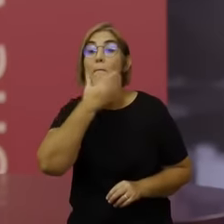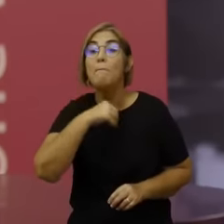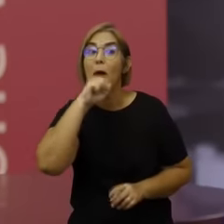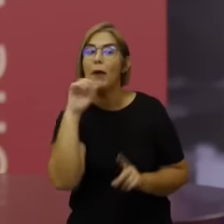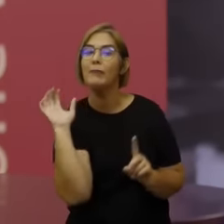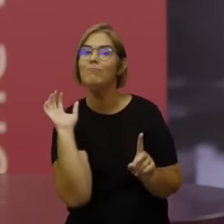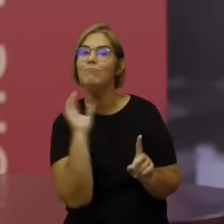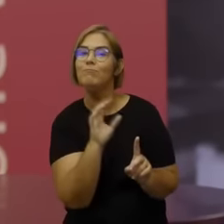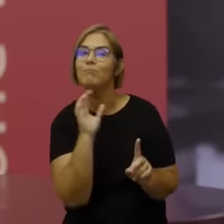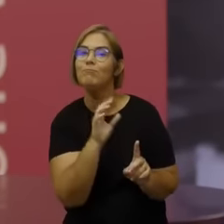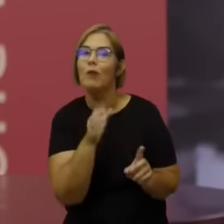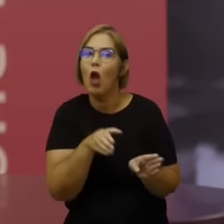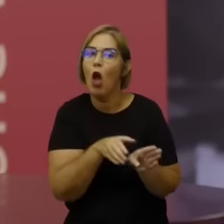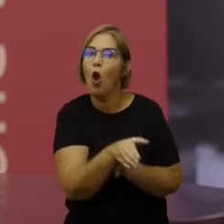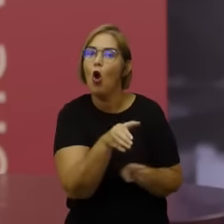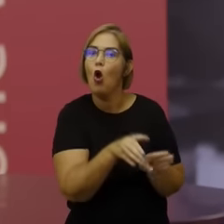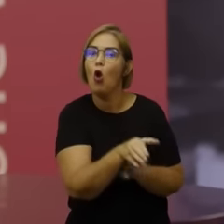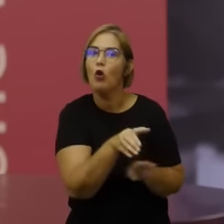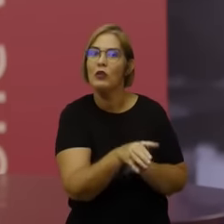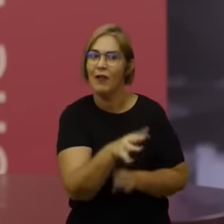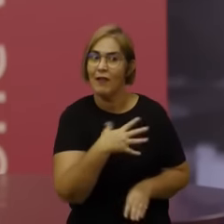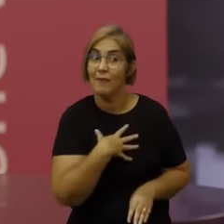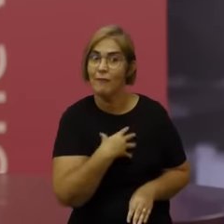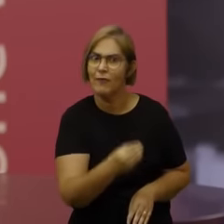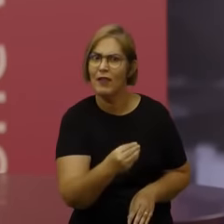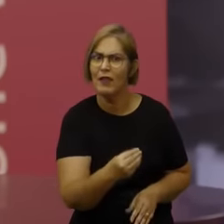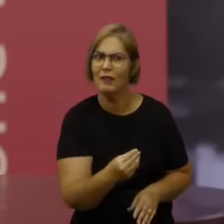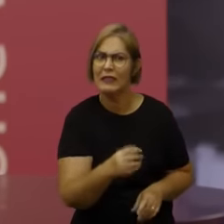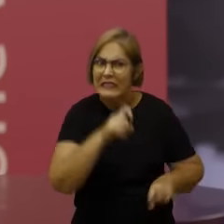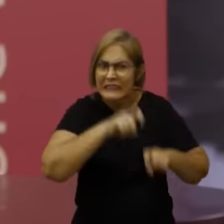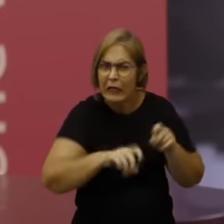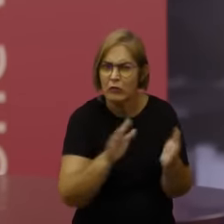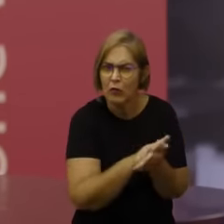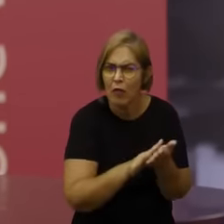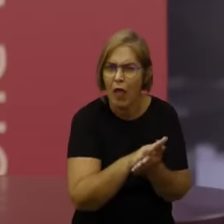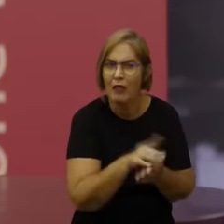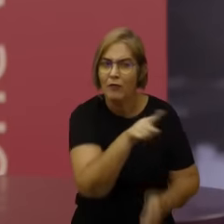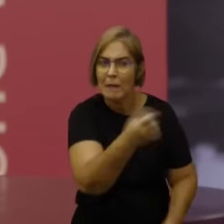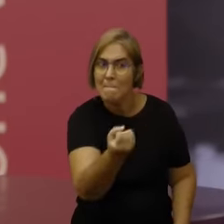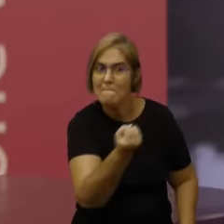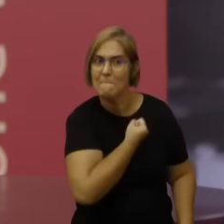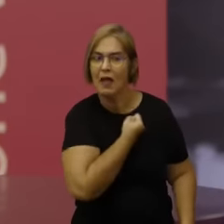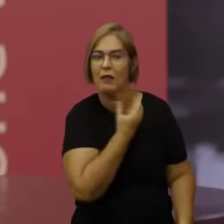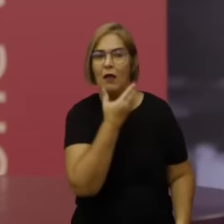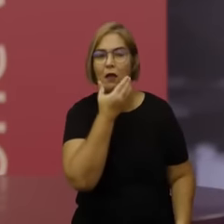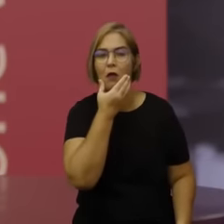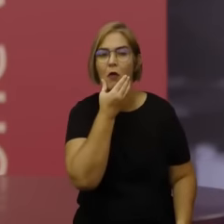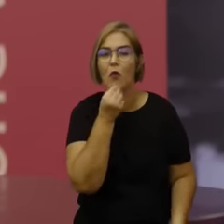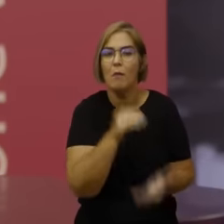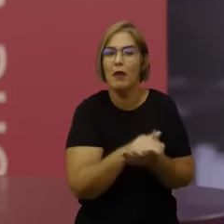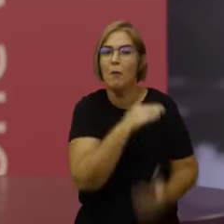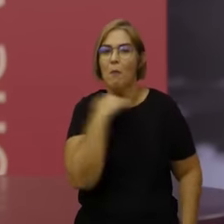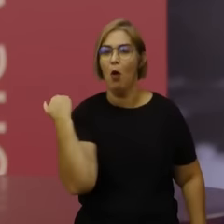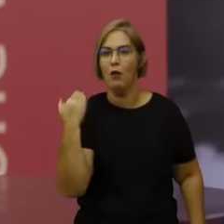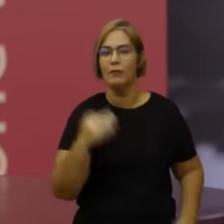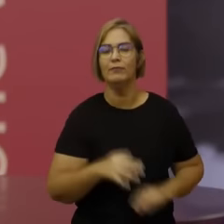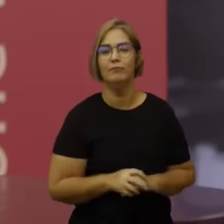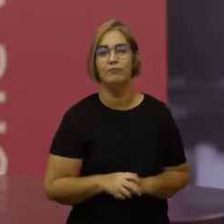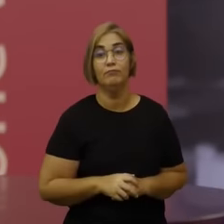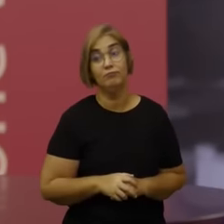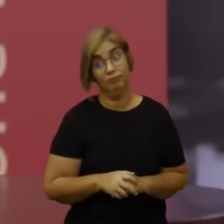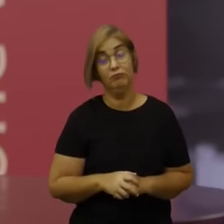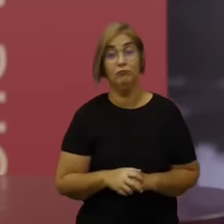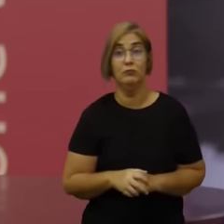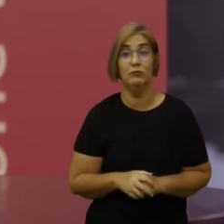eh, digamos assim, prática de resolver o problema, né? Eh, então ele deu ele ele eh dá essa